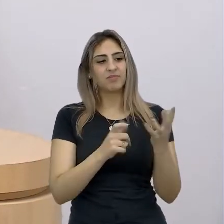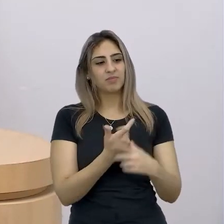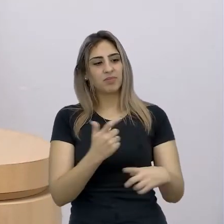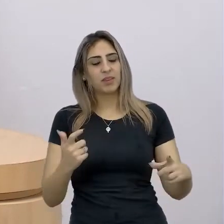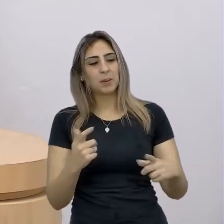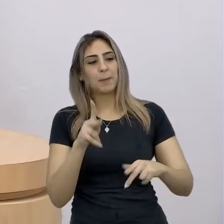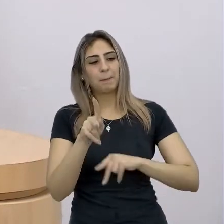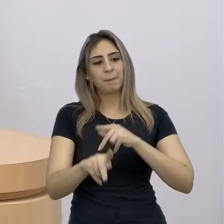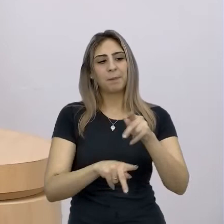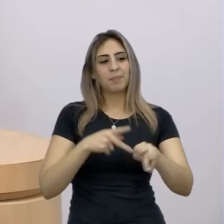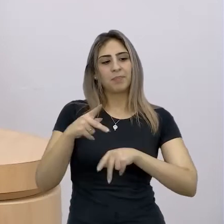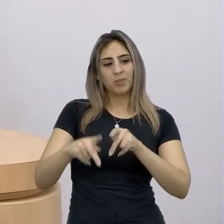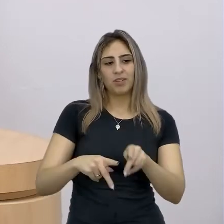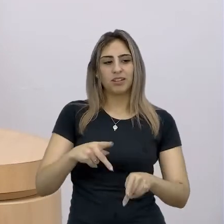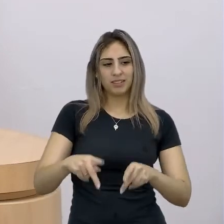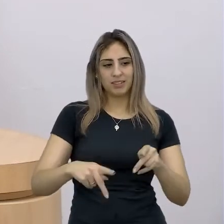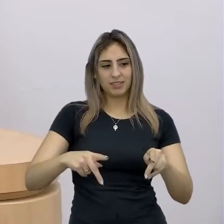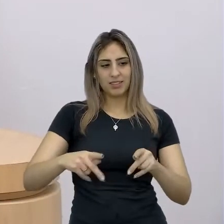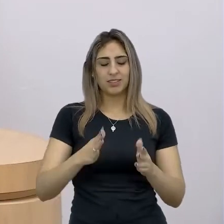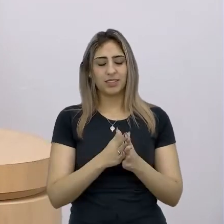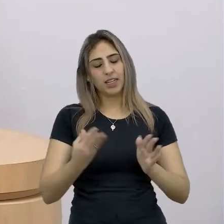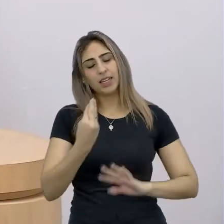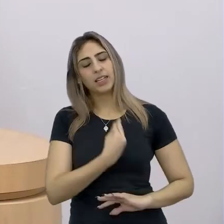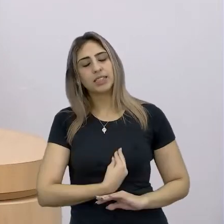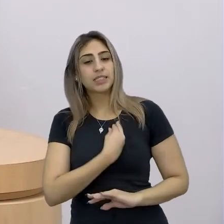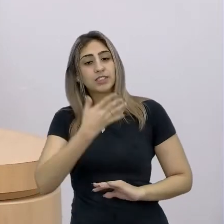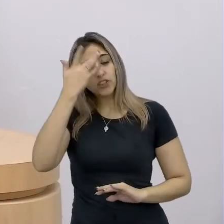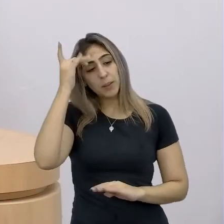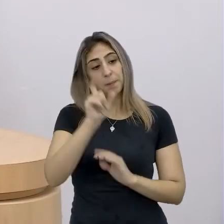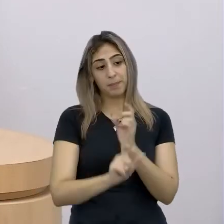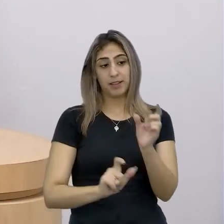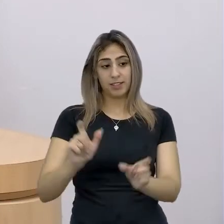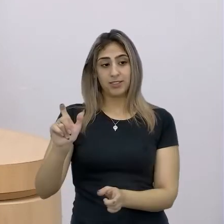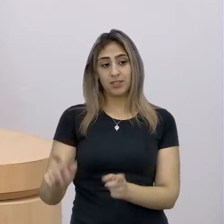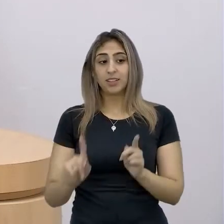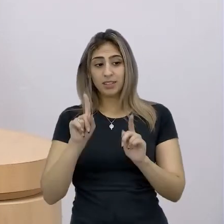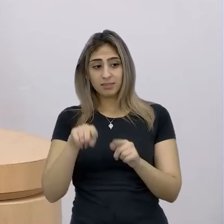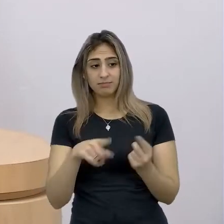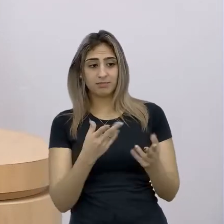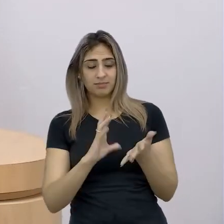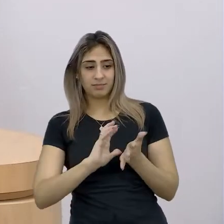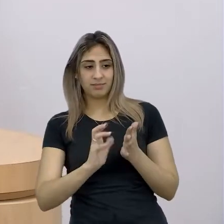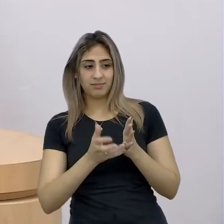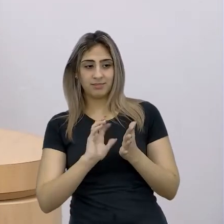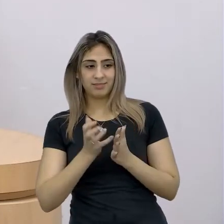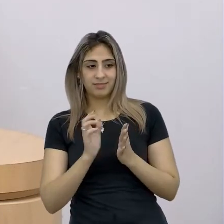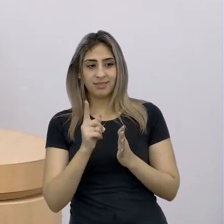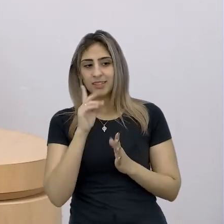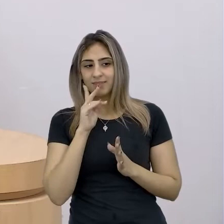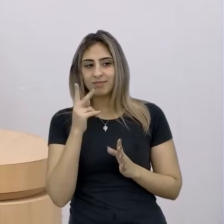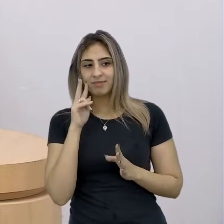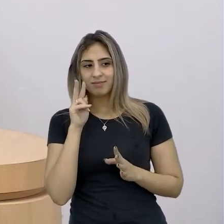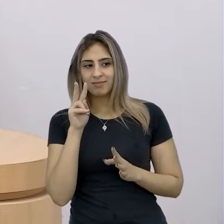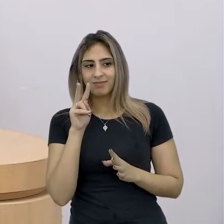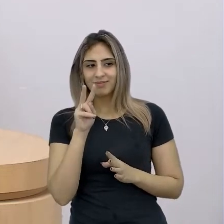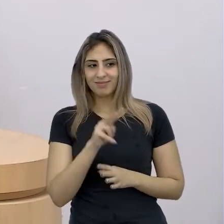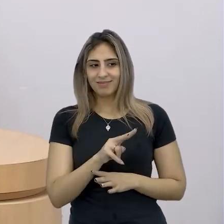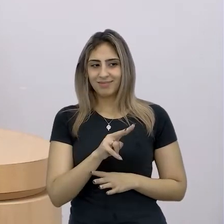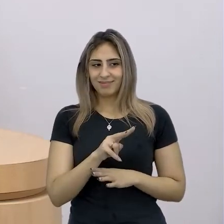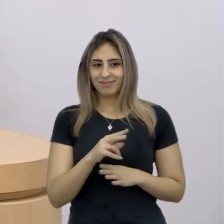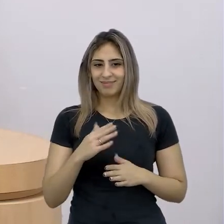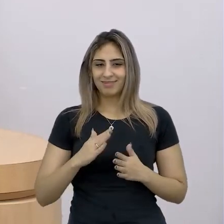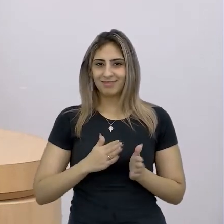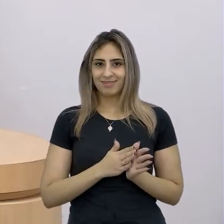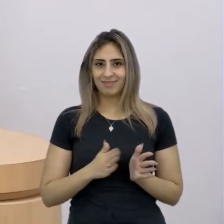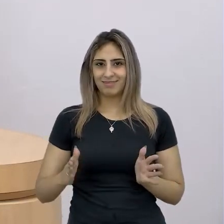gama da população. Então, existem pessoas que são desse partido que são mal vistas por uma